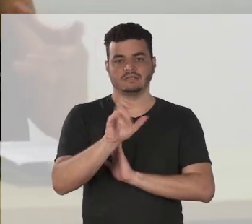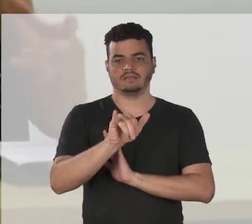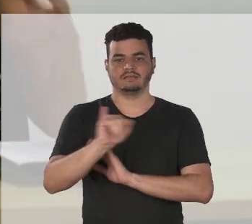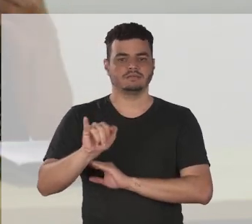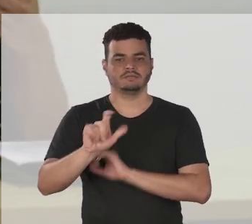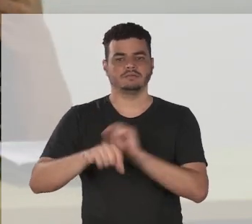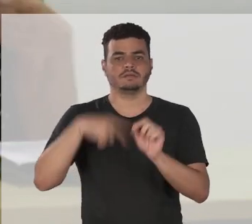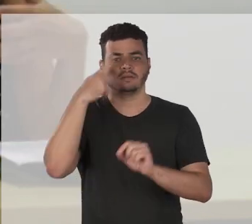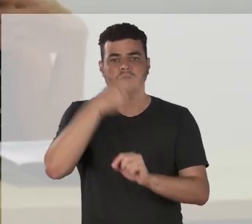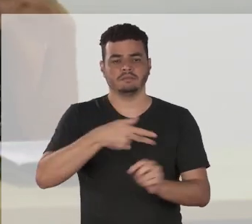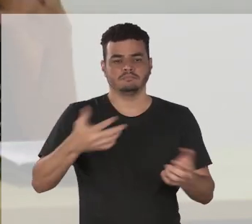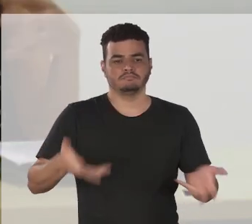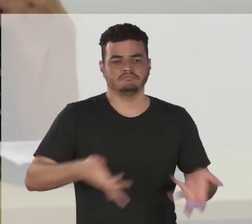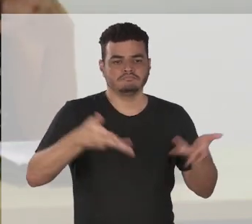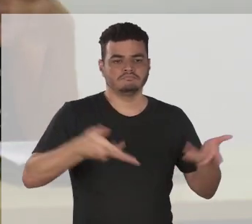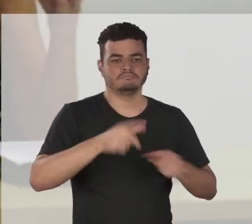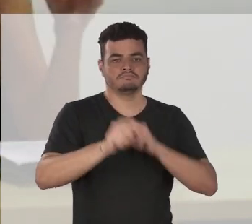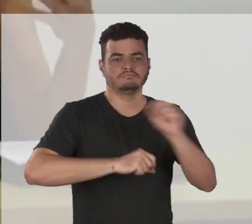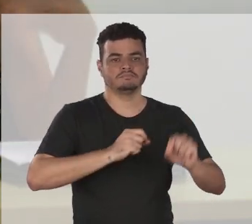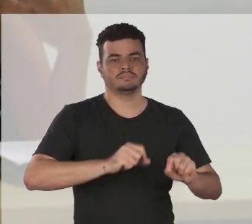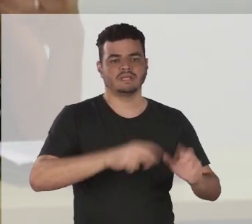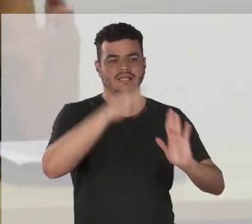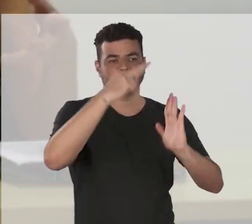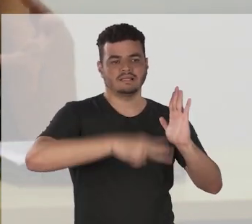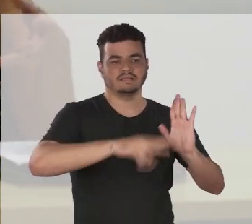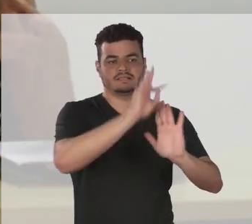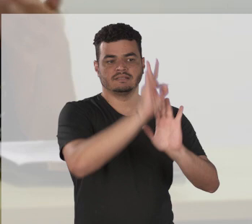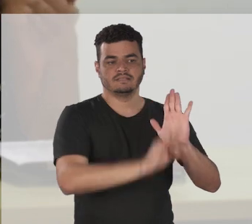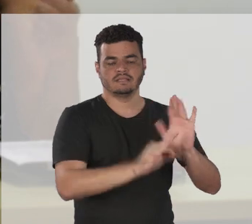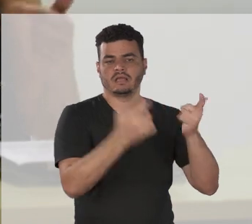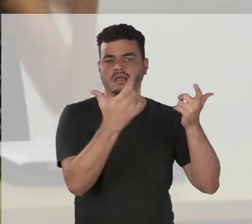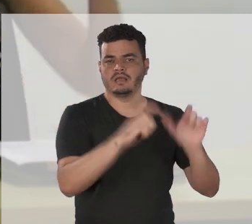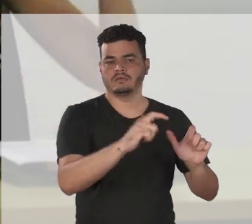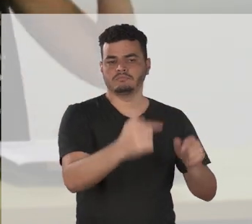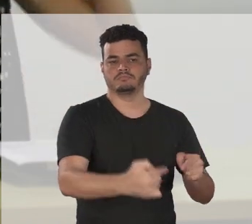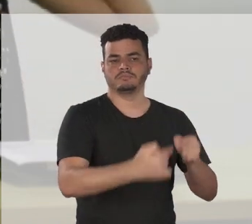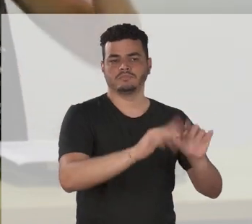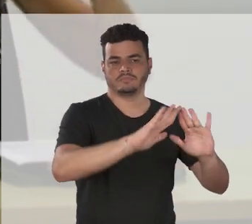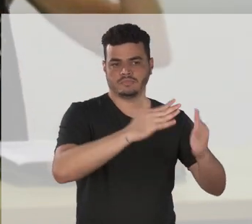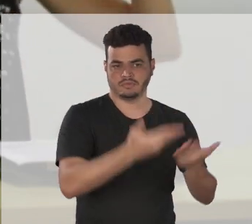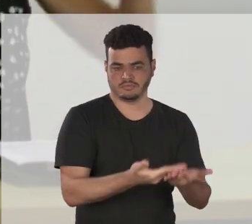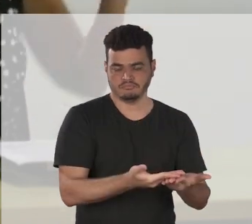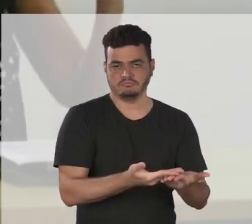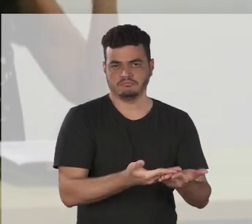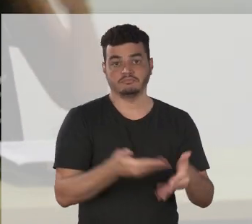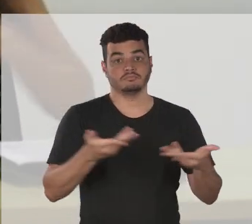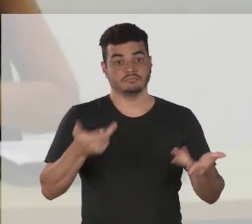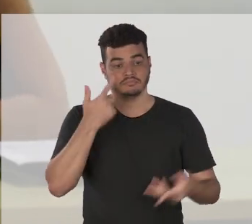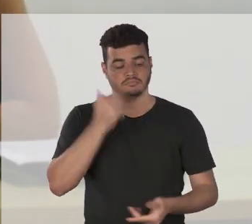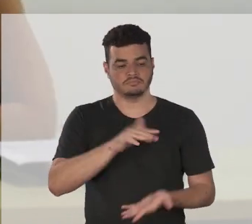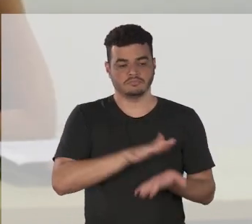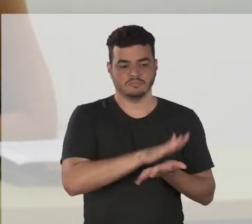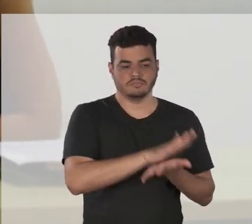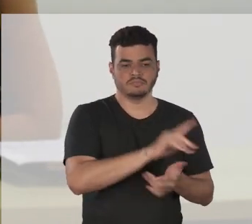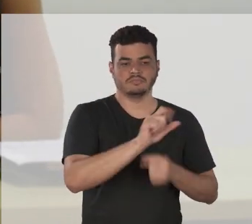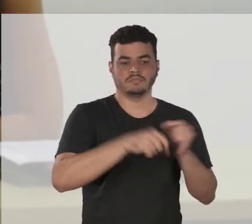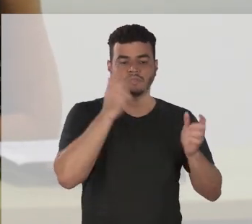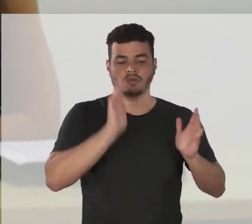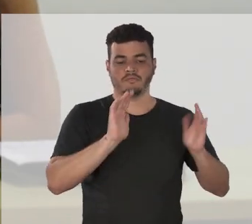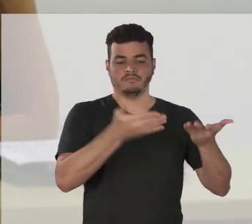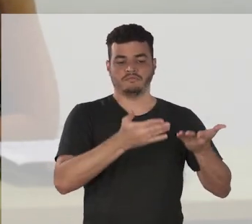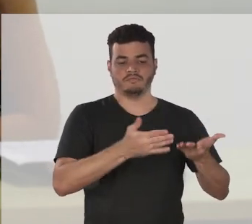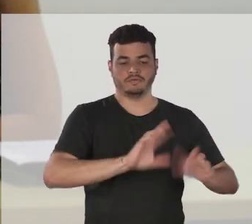digamos, promove a leitura de textos afins na escola. Então, bom, as editoras se lançaram